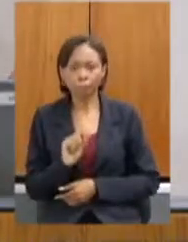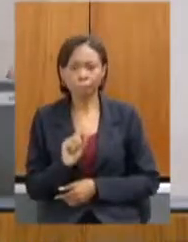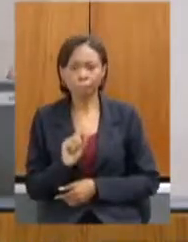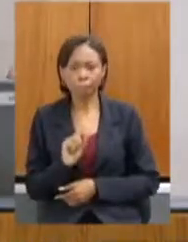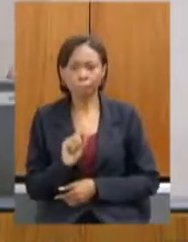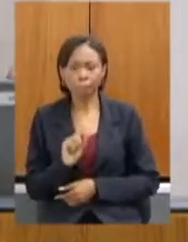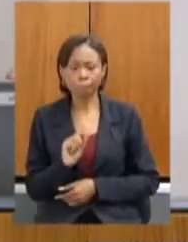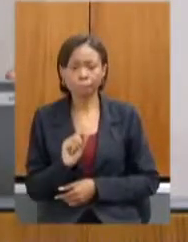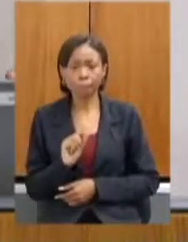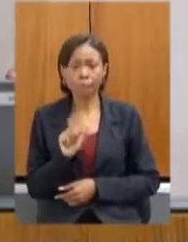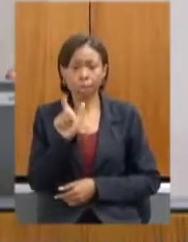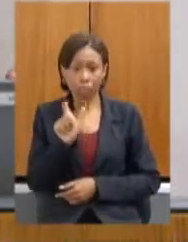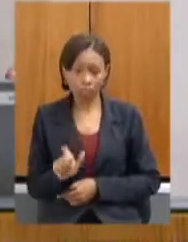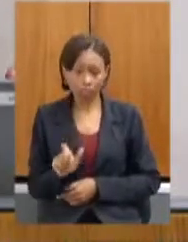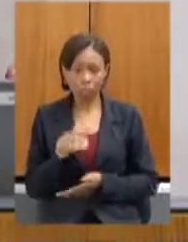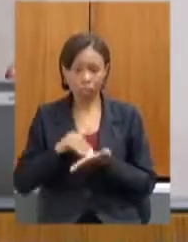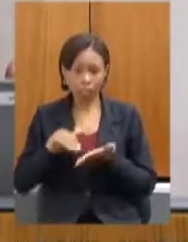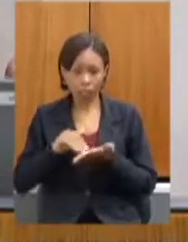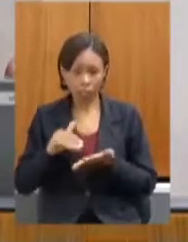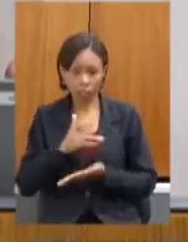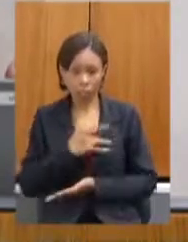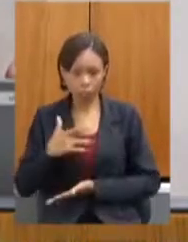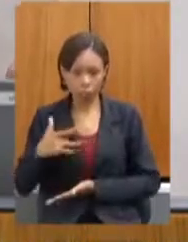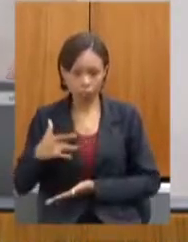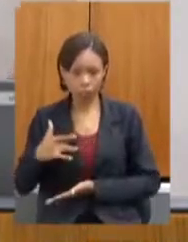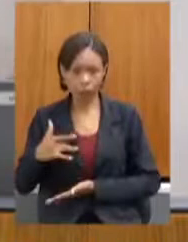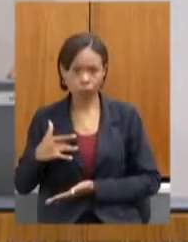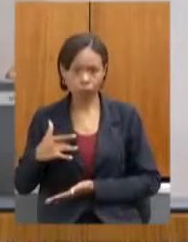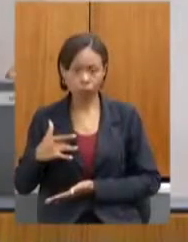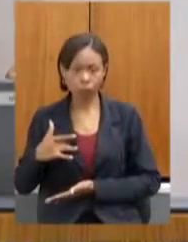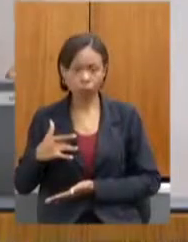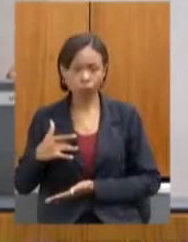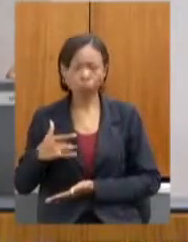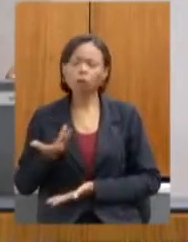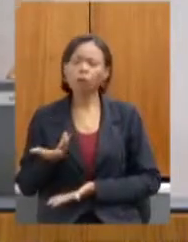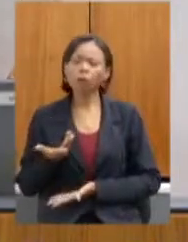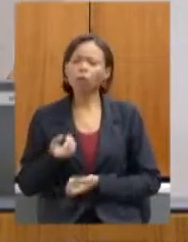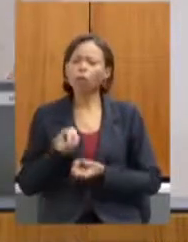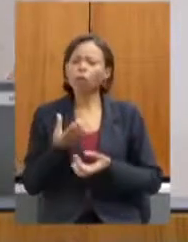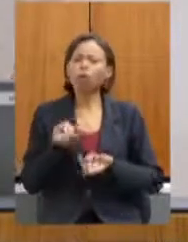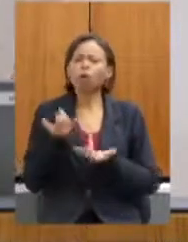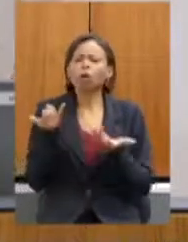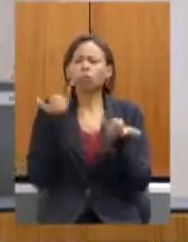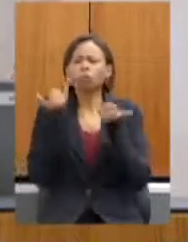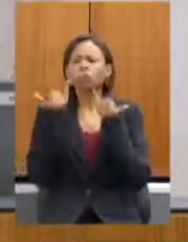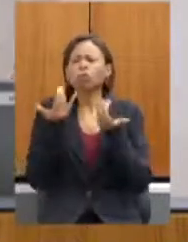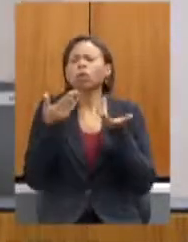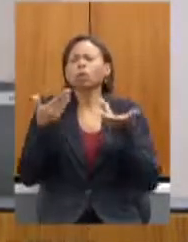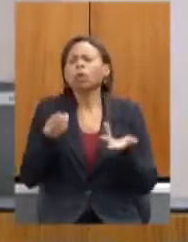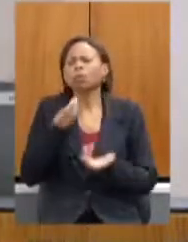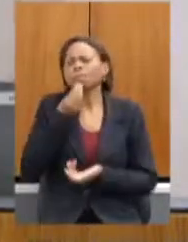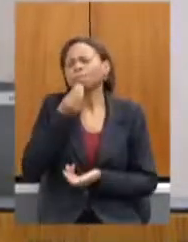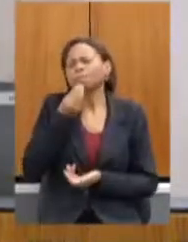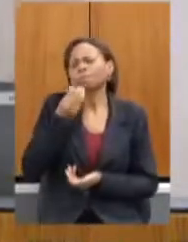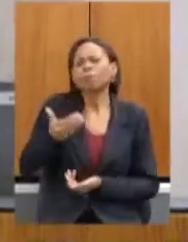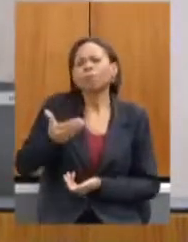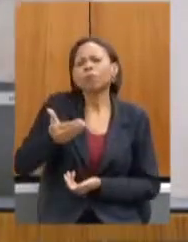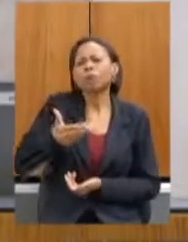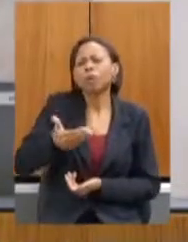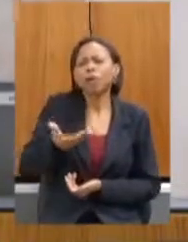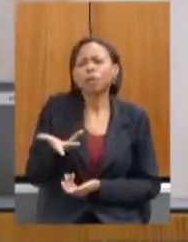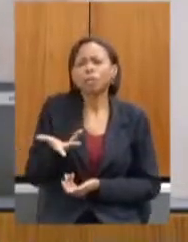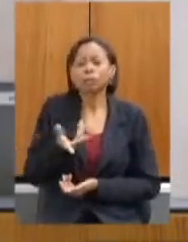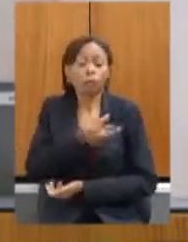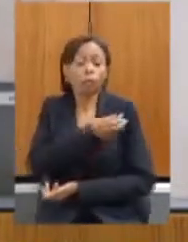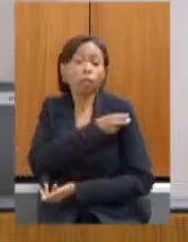solicitando da secretaria a secretaria de saúde informar qual a perspectiva de logística de vacinação do